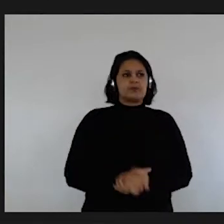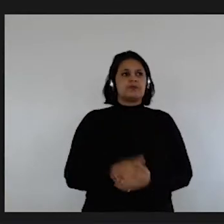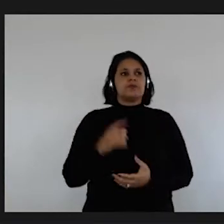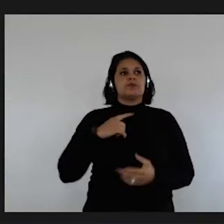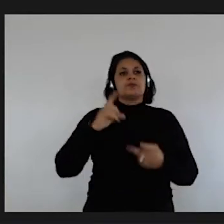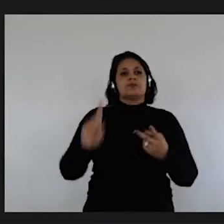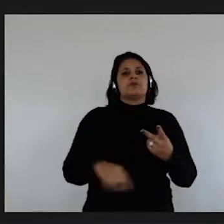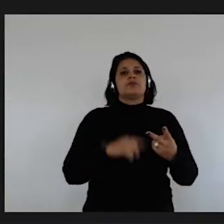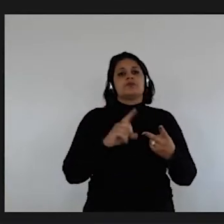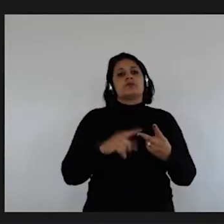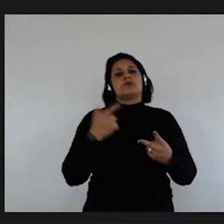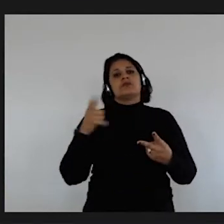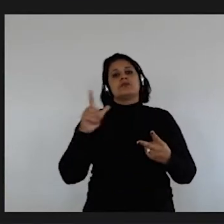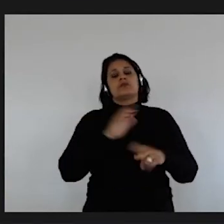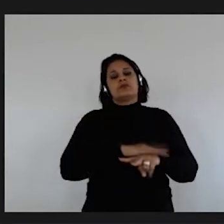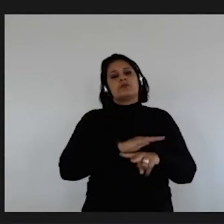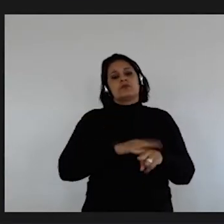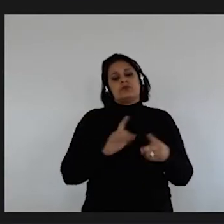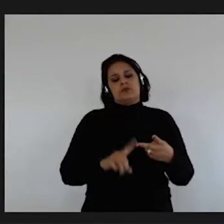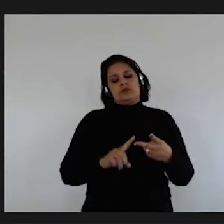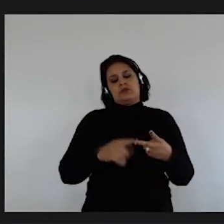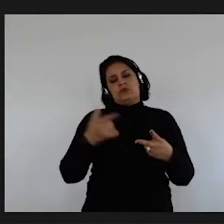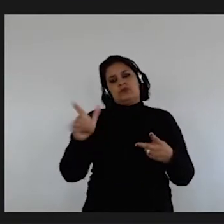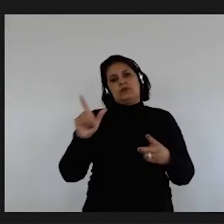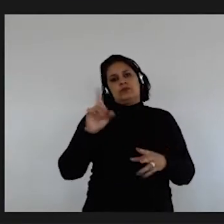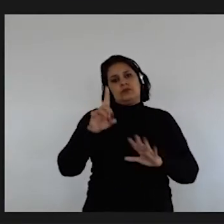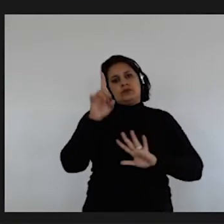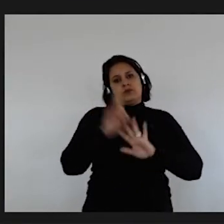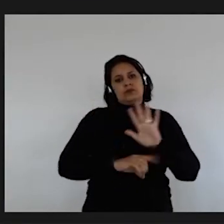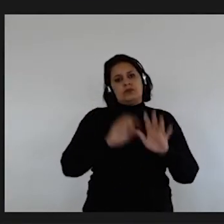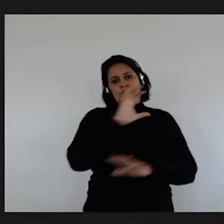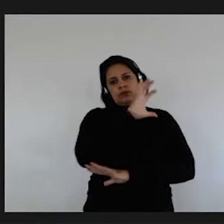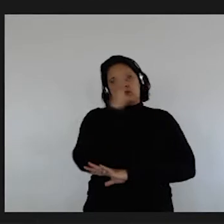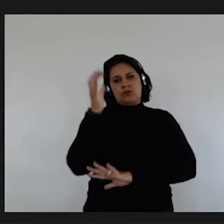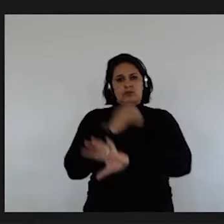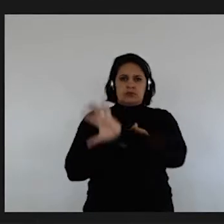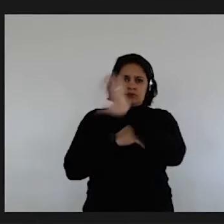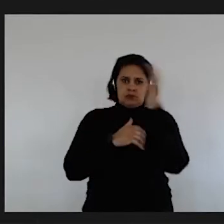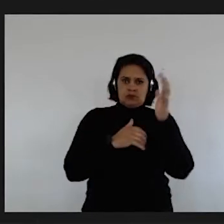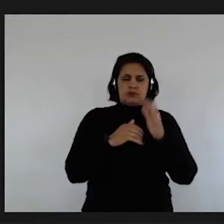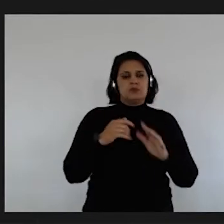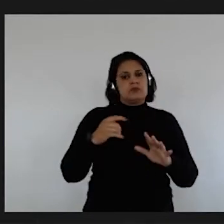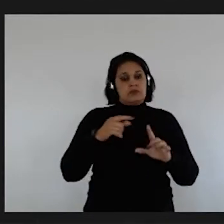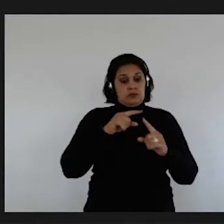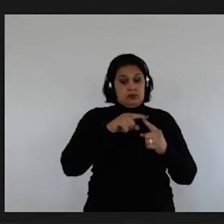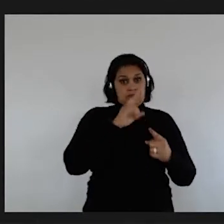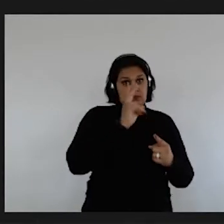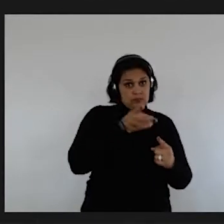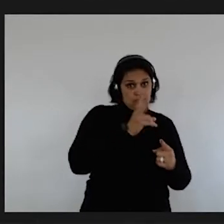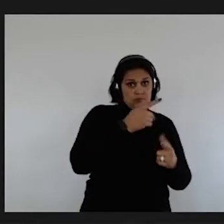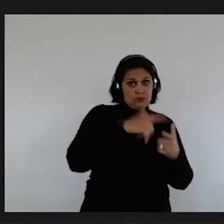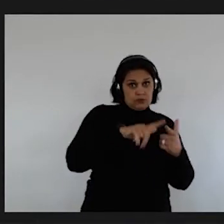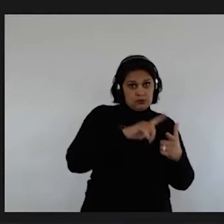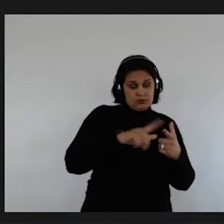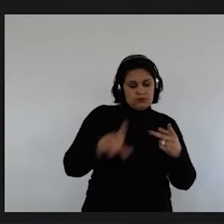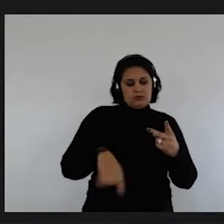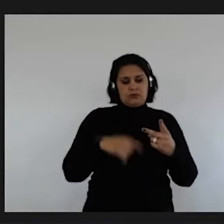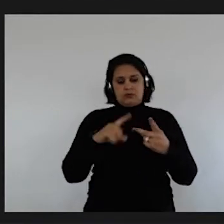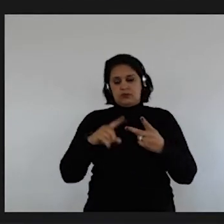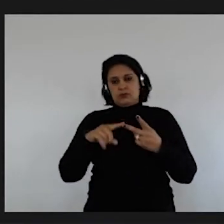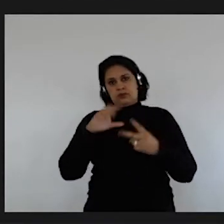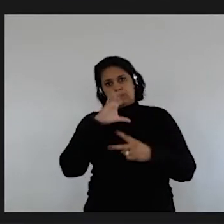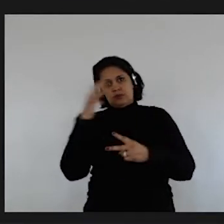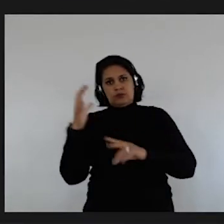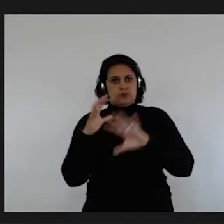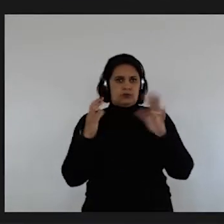direito agroambiental, ainda que não superadas as questões fundiárias, como eu já disse, em face da crescente consciência ecológica,